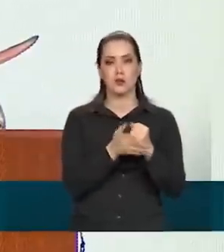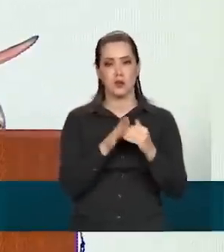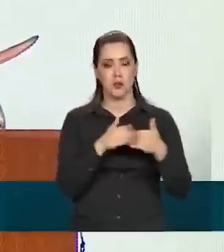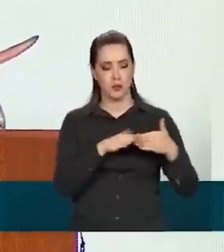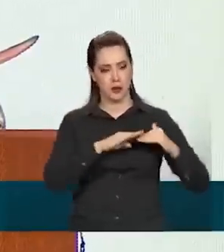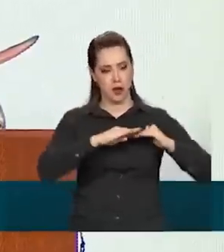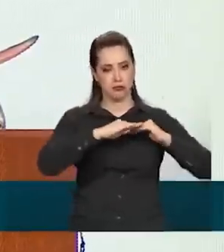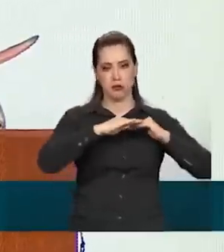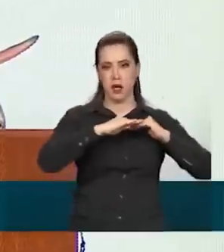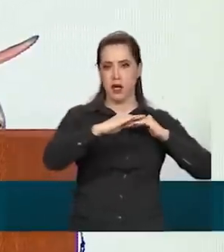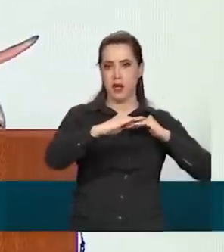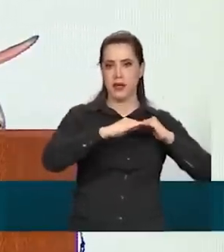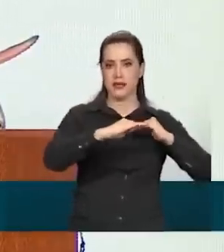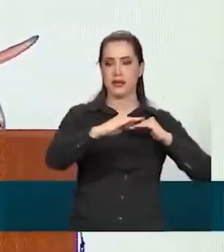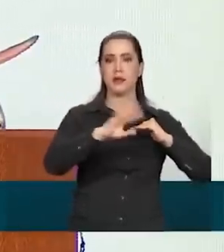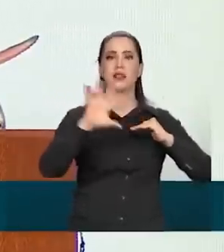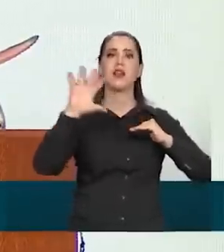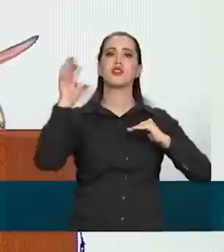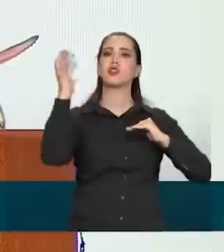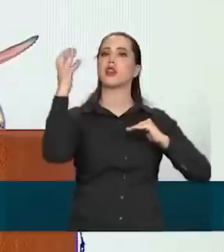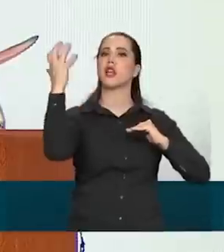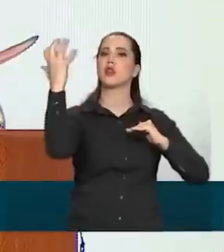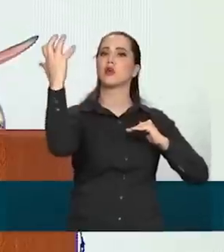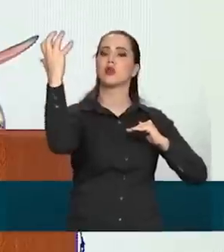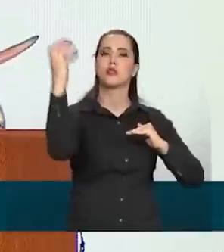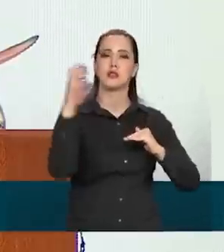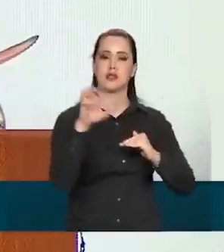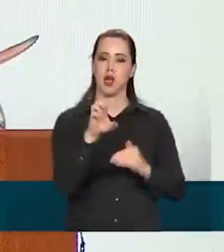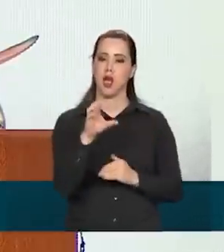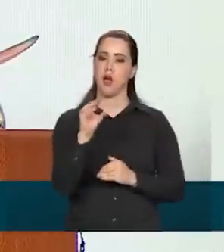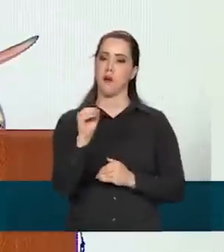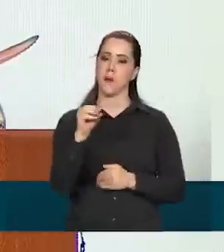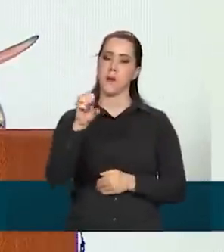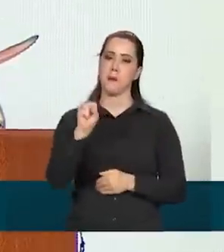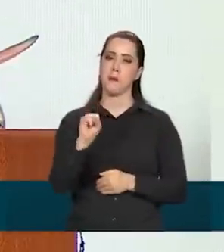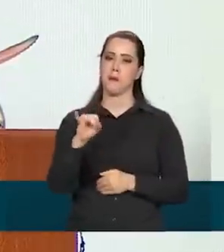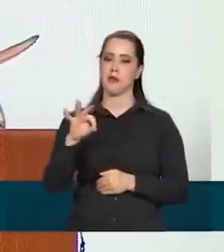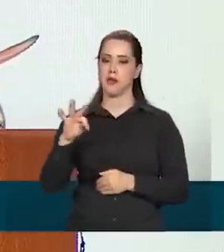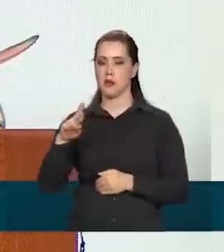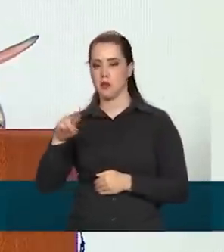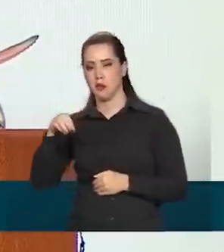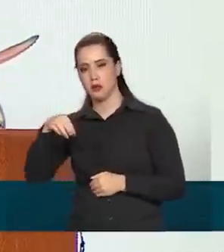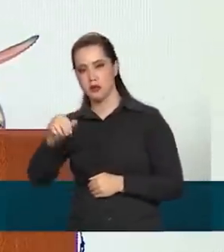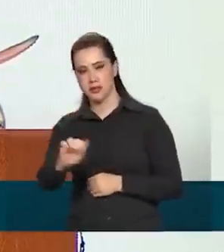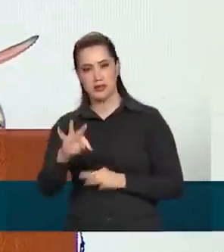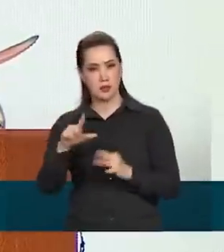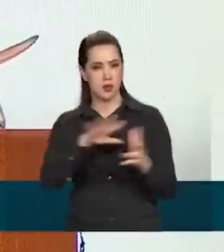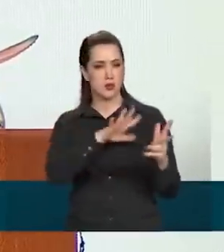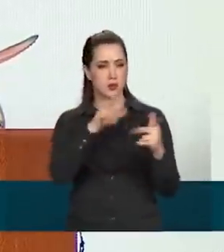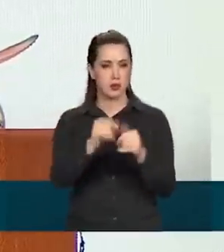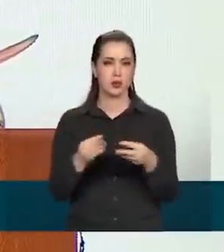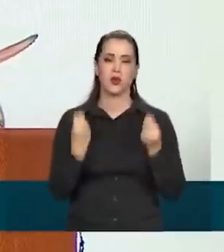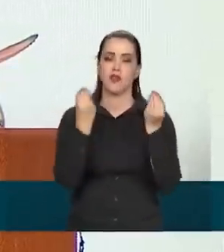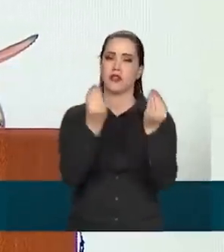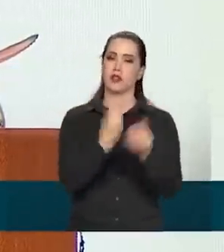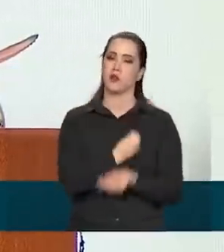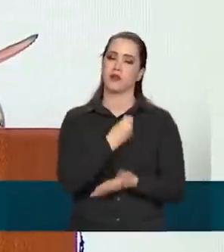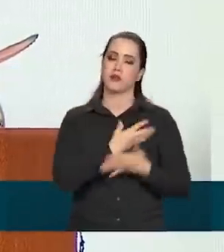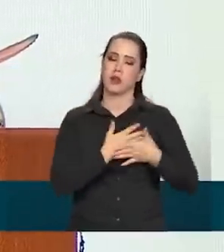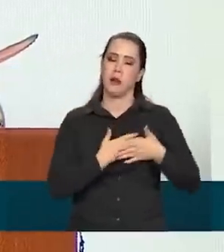estabilidade do ecossistema, de ecossistemas em todo o planeta, assegurando qualidade de